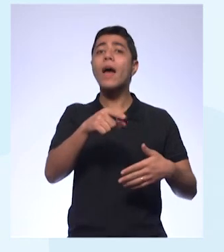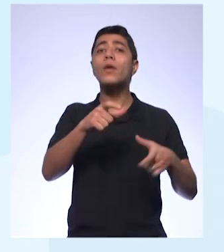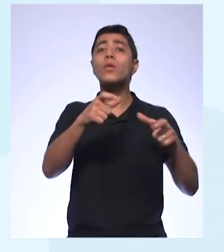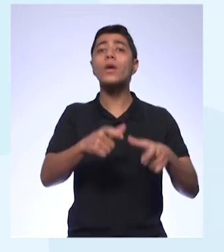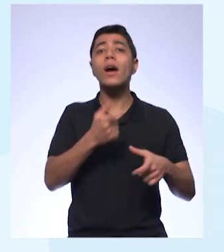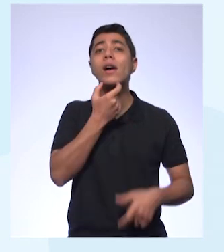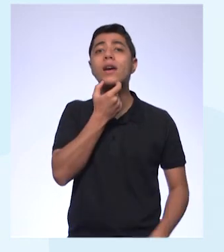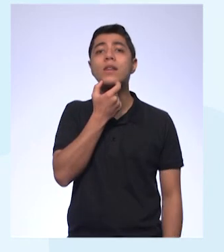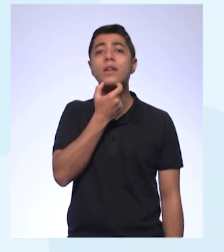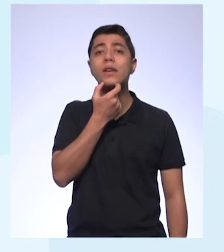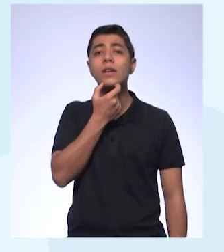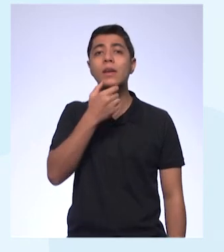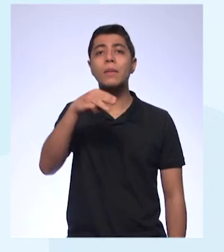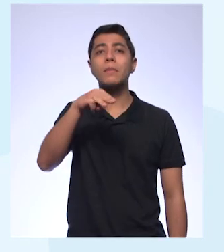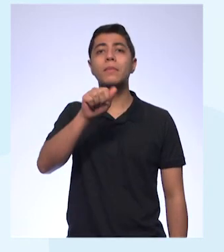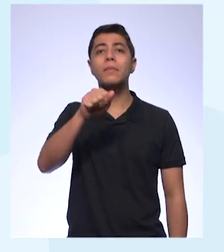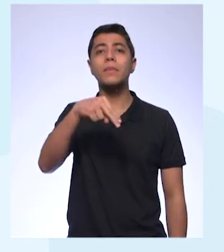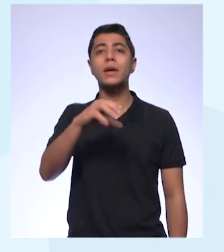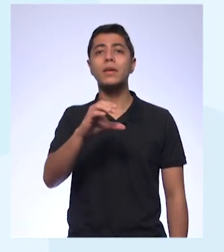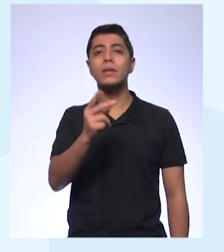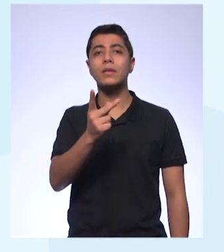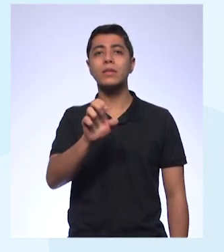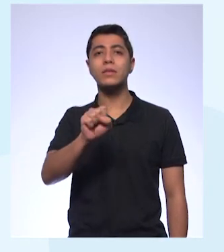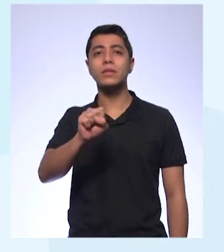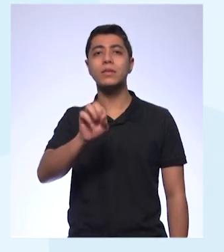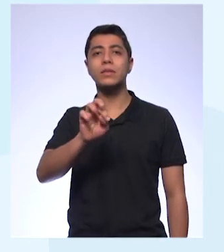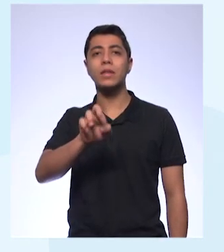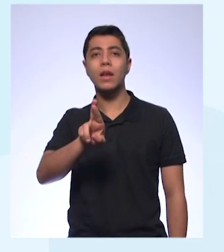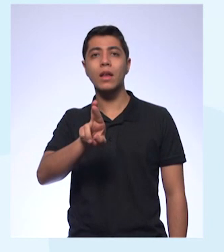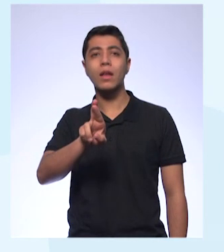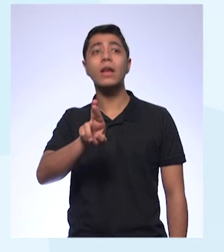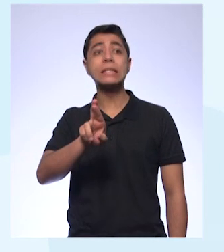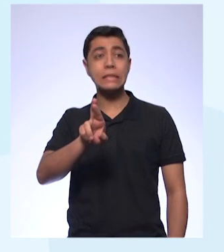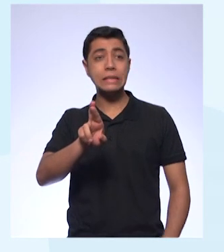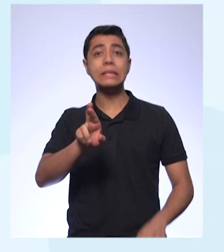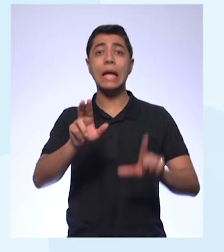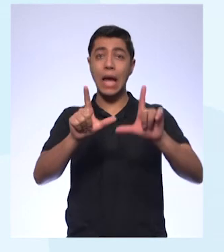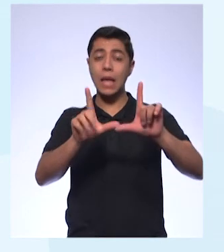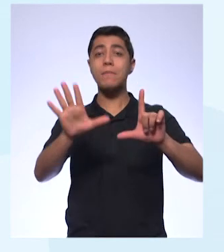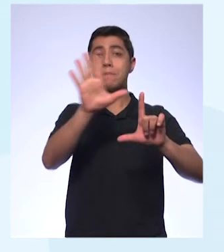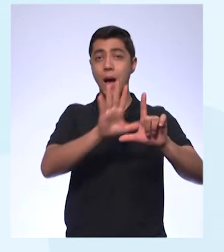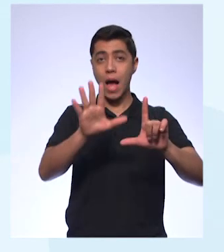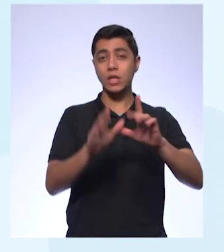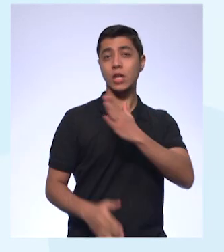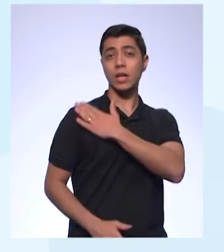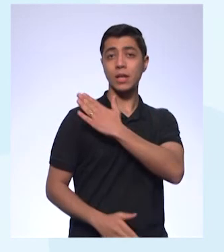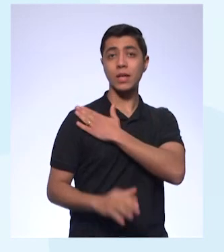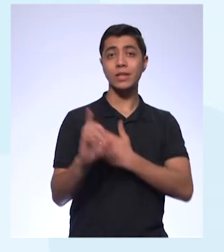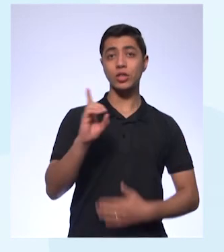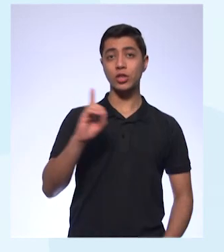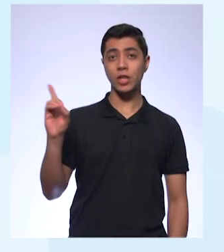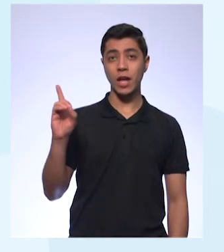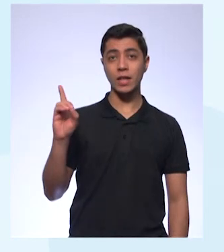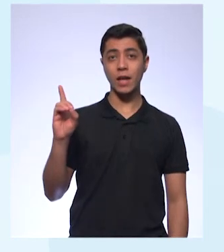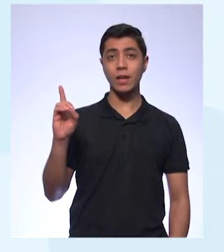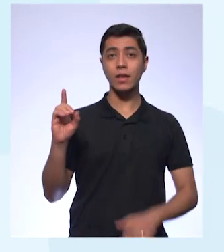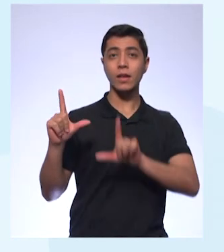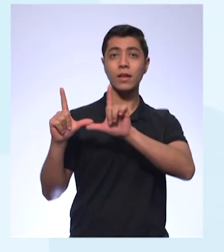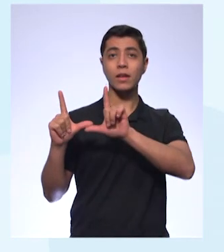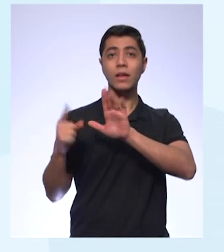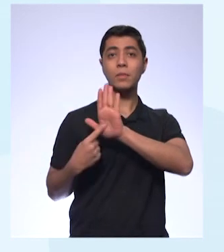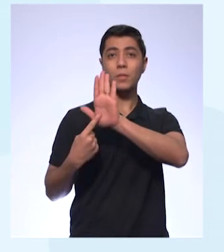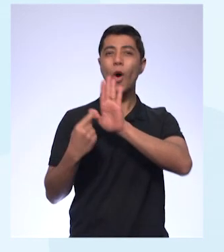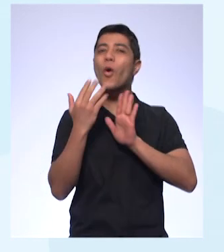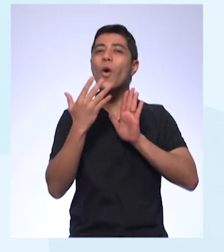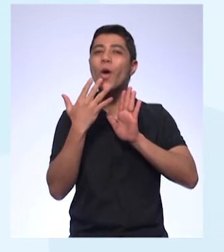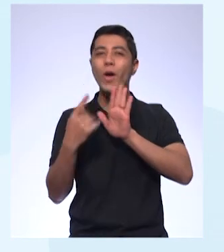duramente reprimida. Então, vocês vejam aí na imagem da direita, que é essa que está em cores, né? A população ali sendo reprimida por